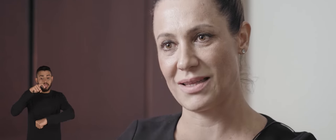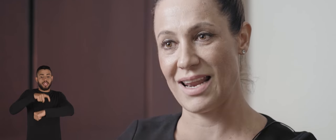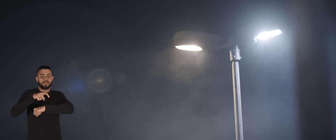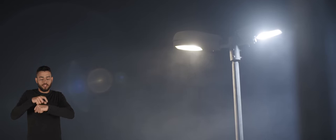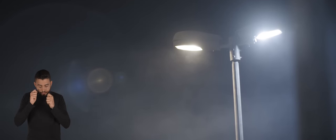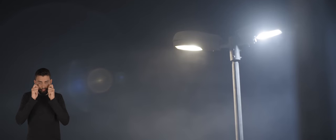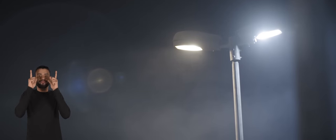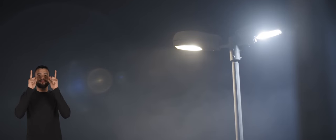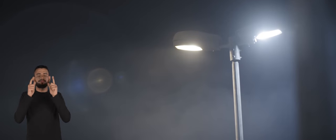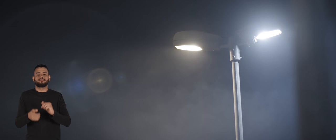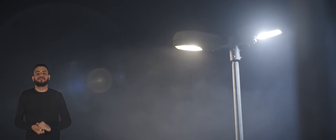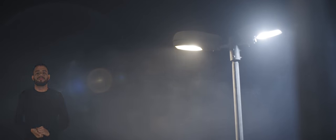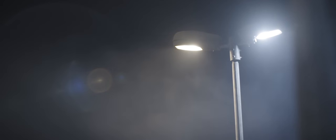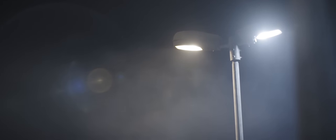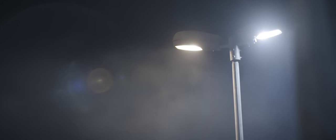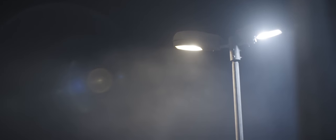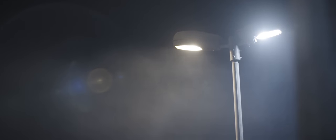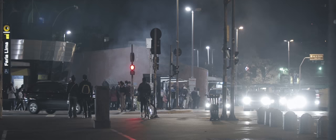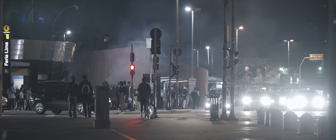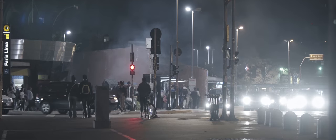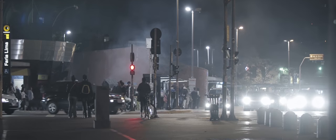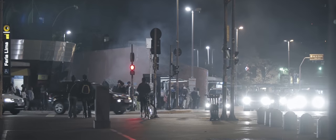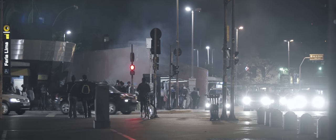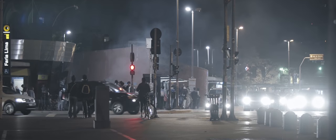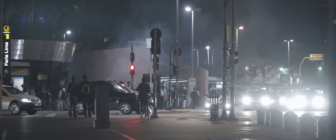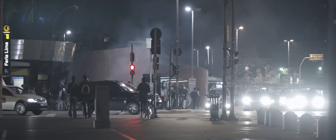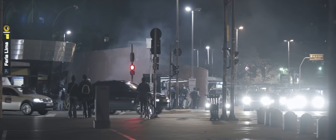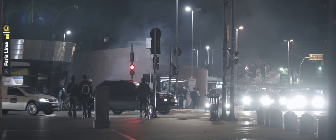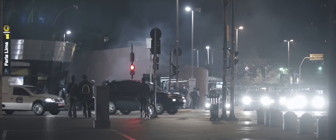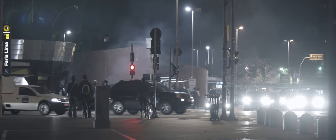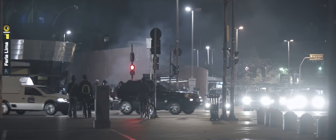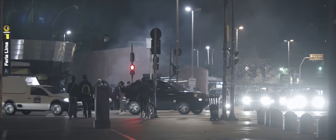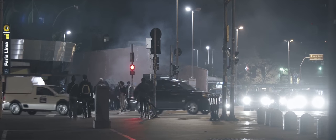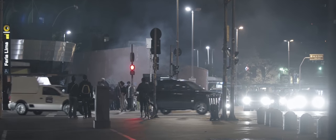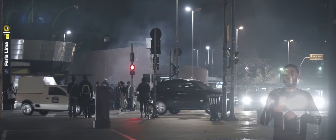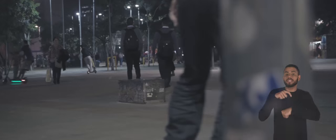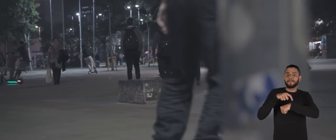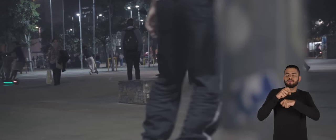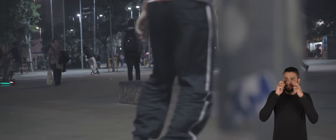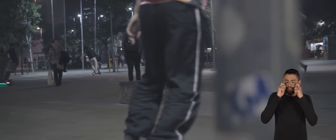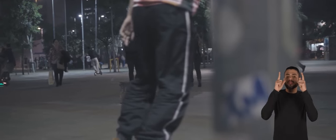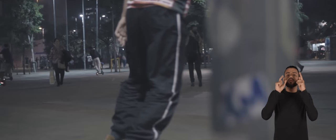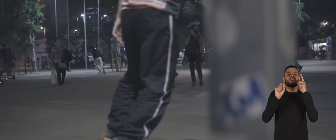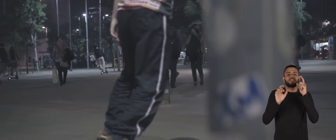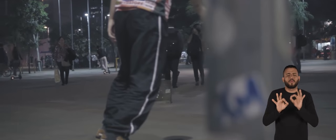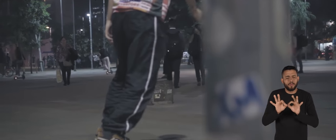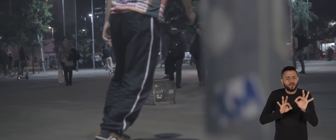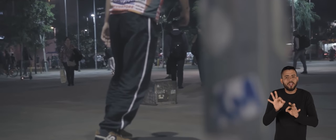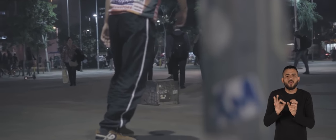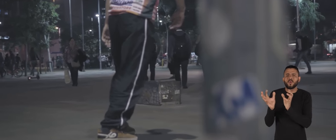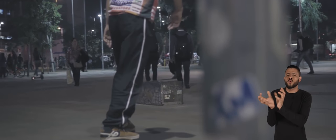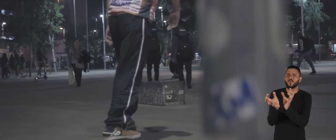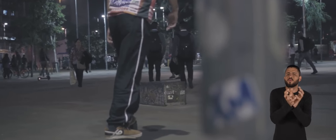de despertar diz Gabriela Mansur promotora de justiça detalhes de ruas movimentadas durante a noite o tempo de despertar é um projeto